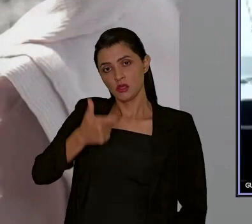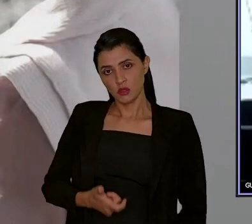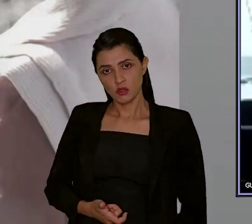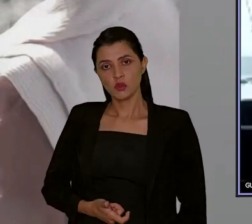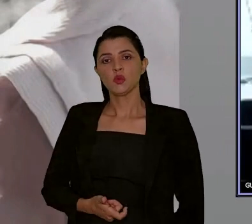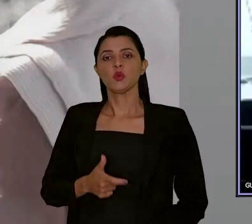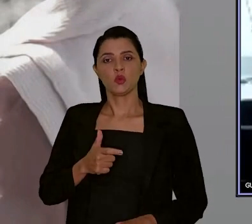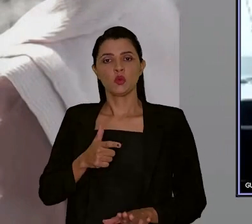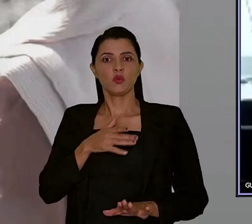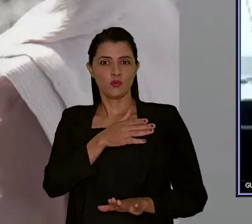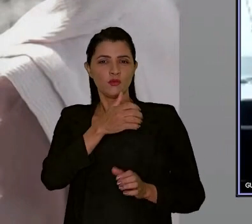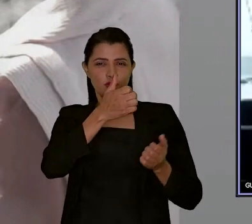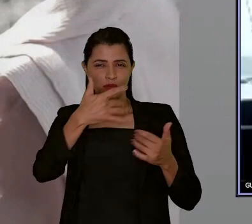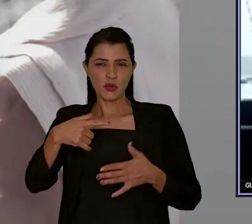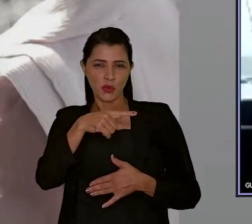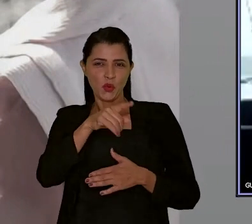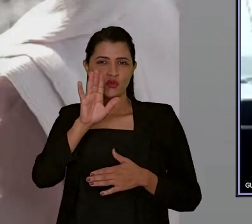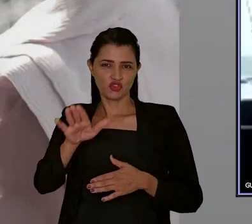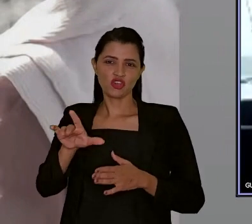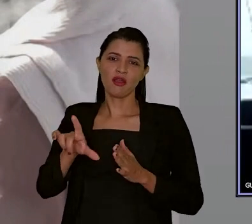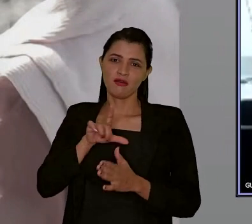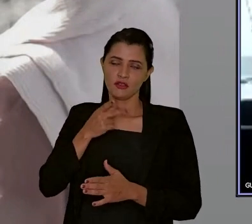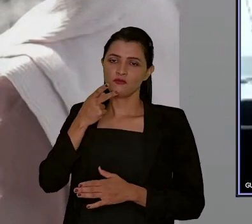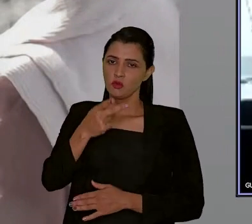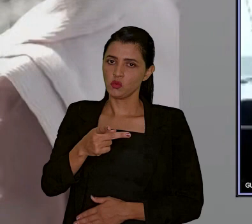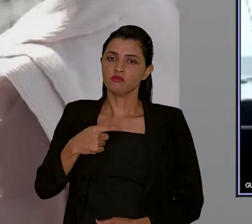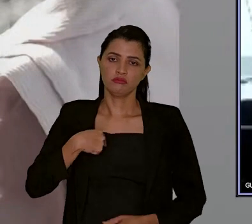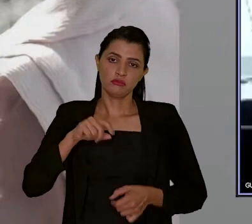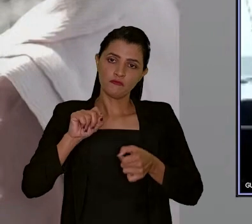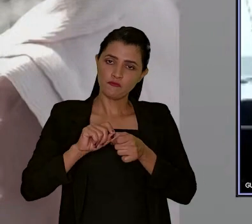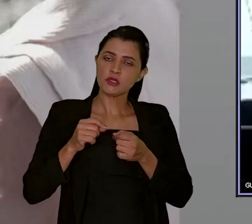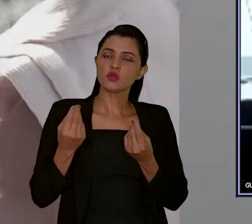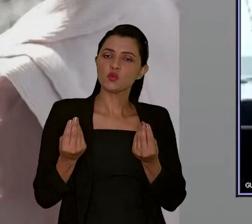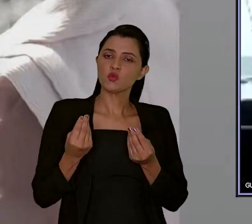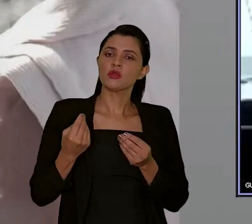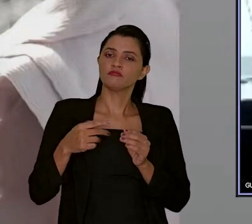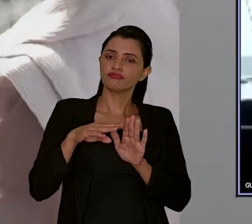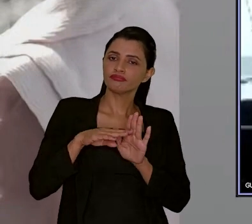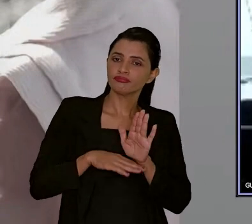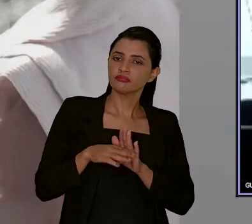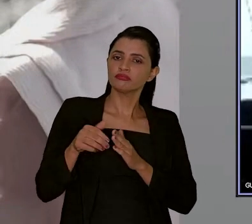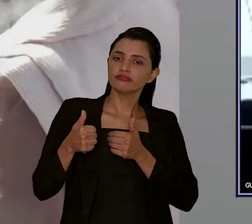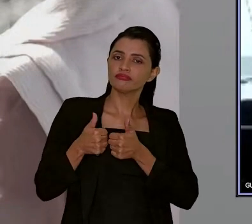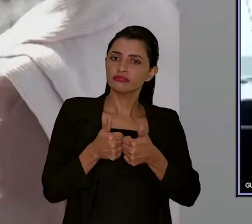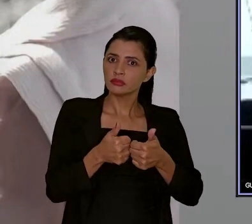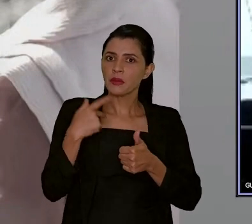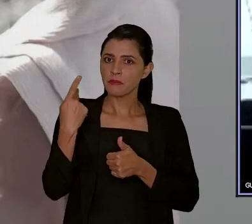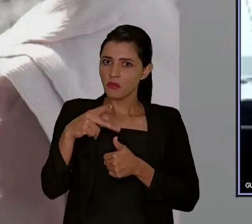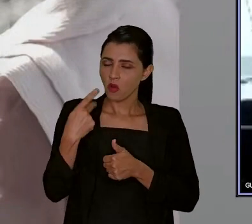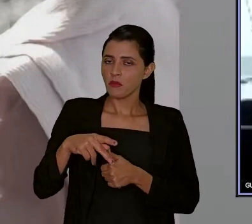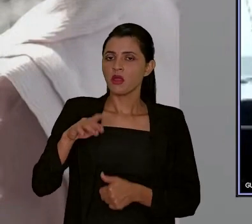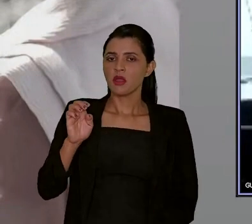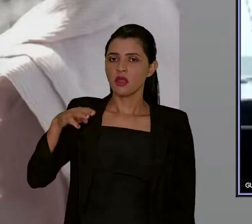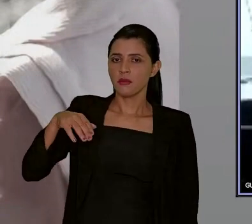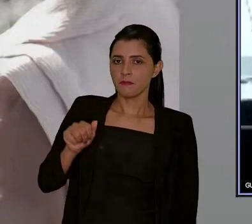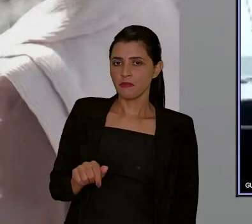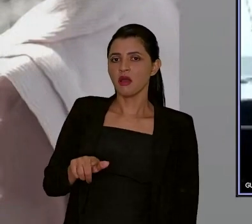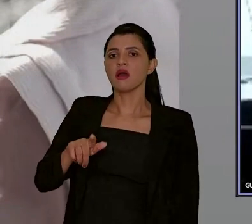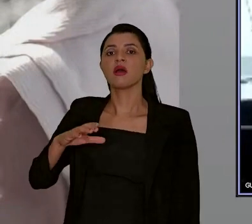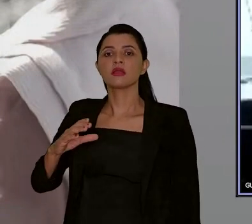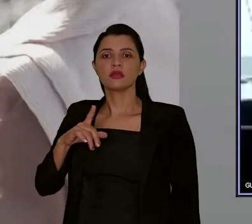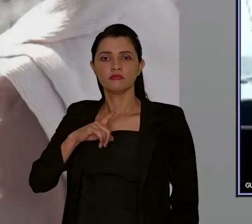já antecipou, seguirei o protocolo aqui da EMAG, fazendo uma breve descrição